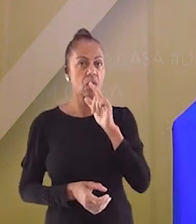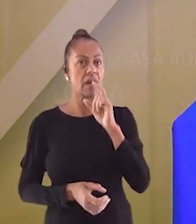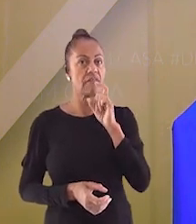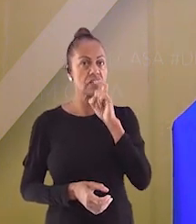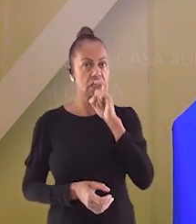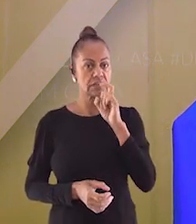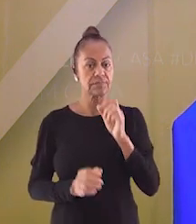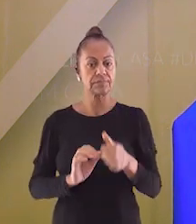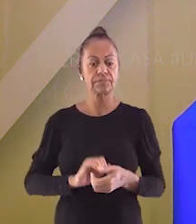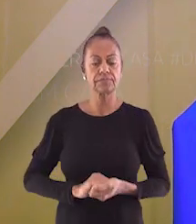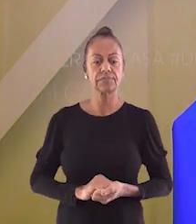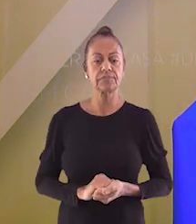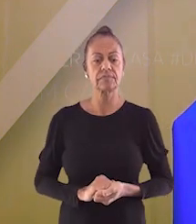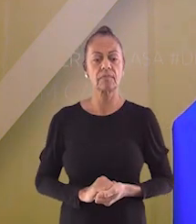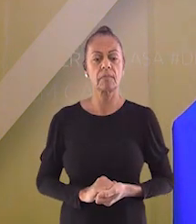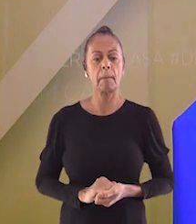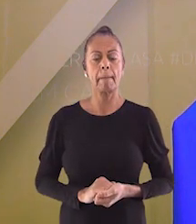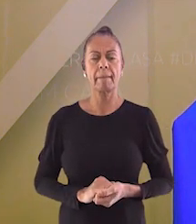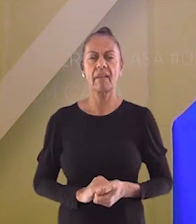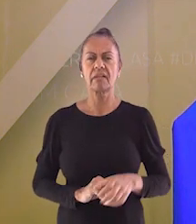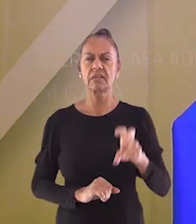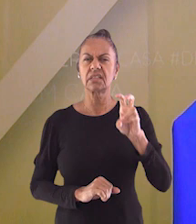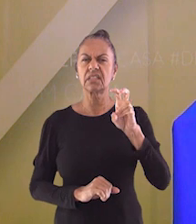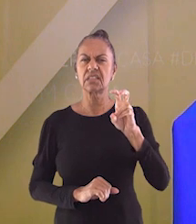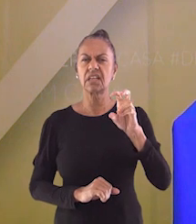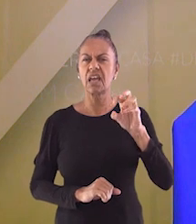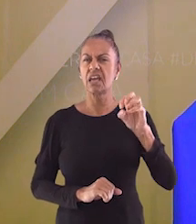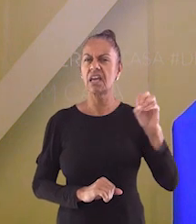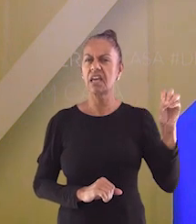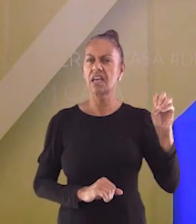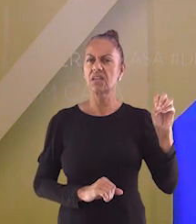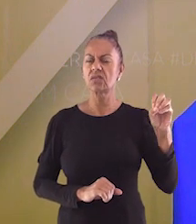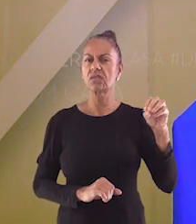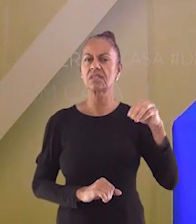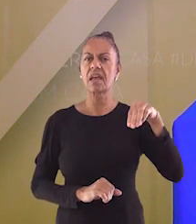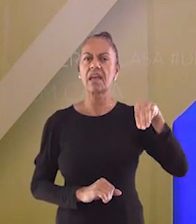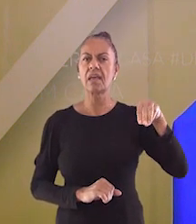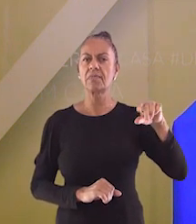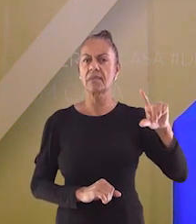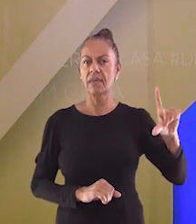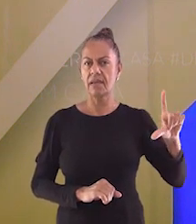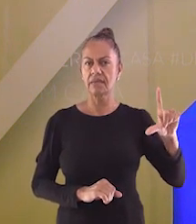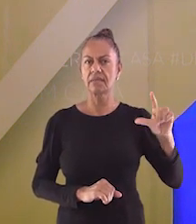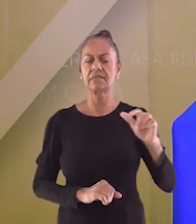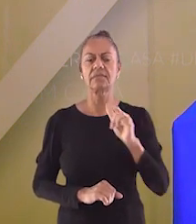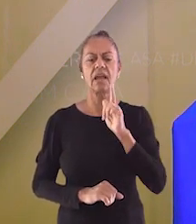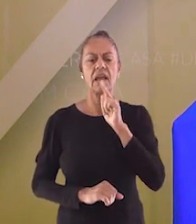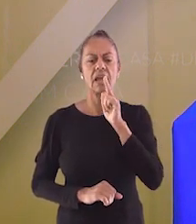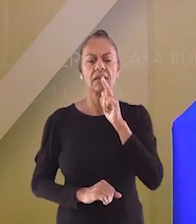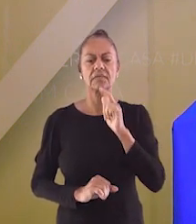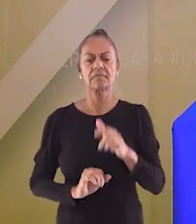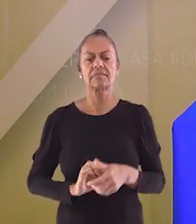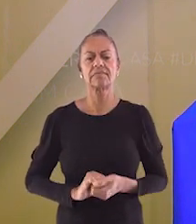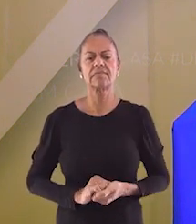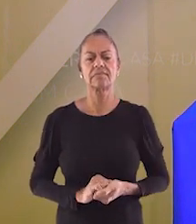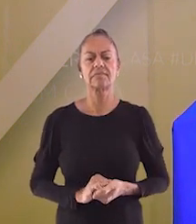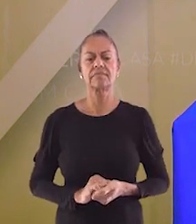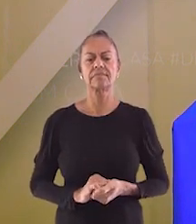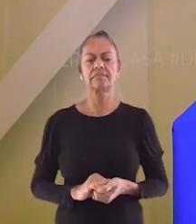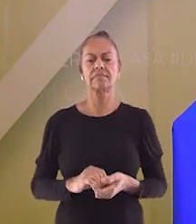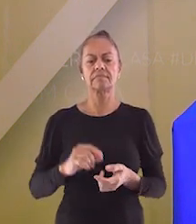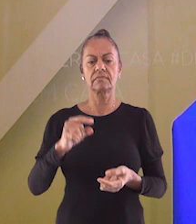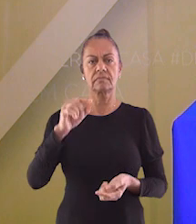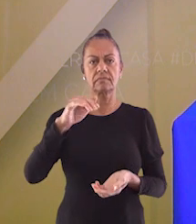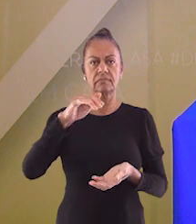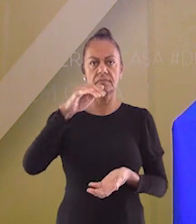Então, no caso da água, a gente vai adicionar 500 ml 500 ml. de água fria. Beleza.